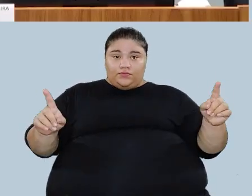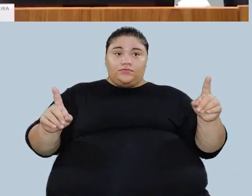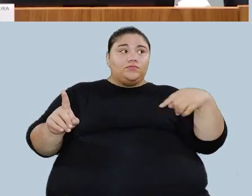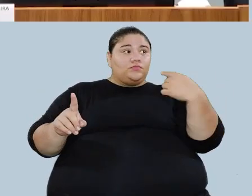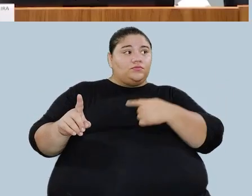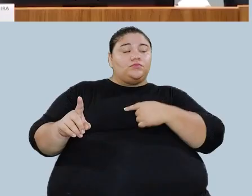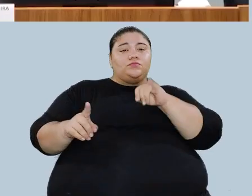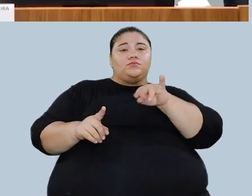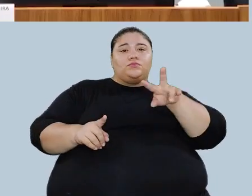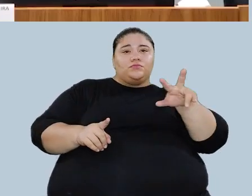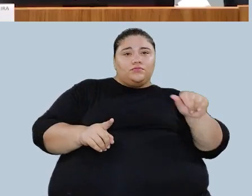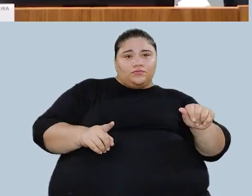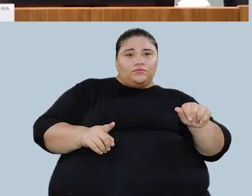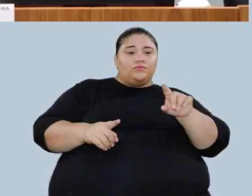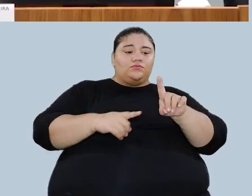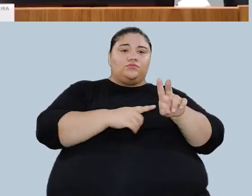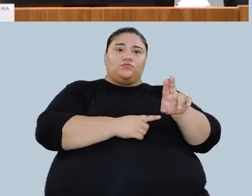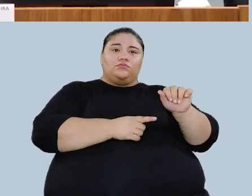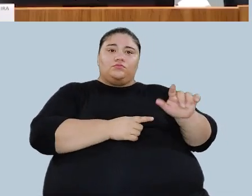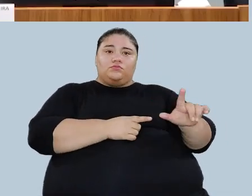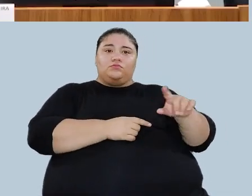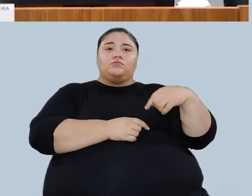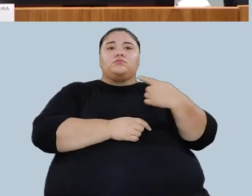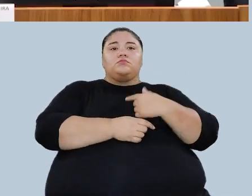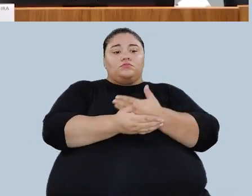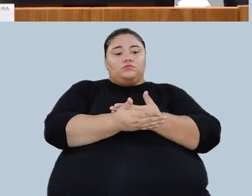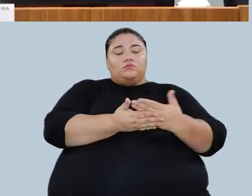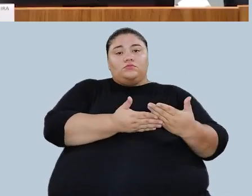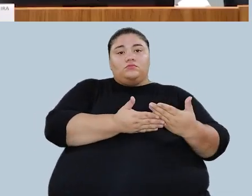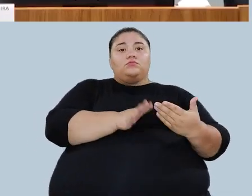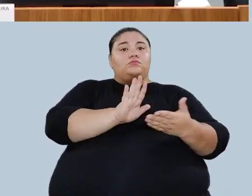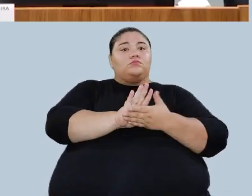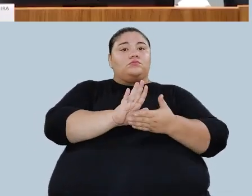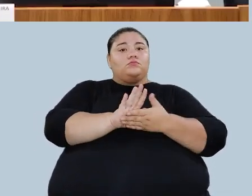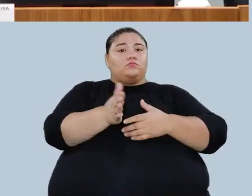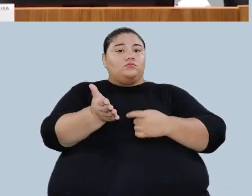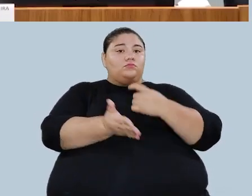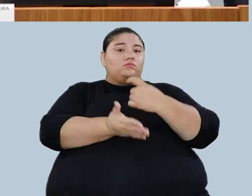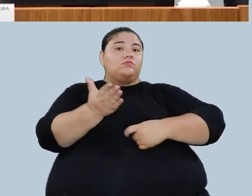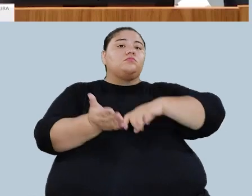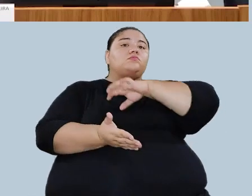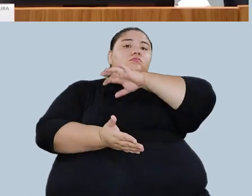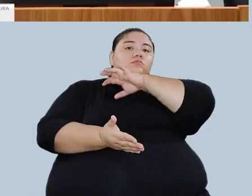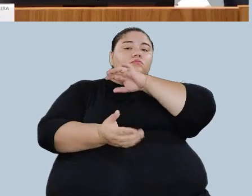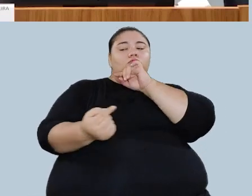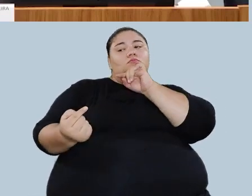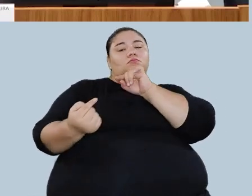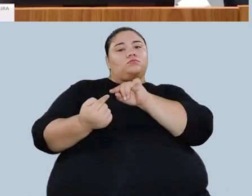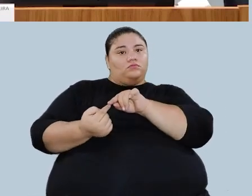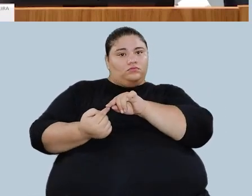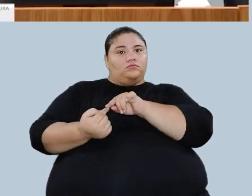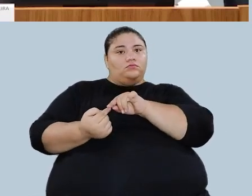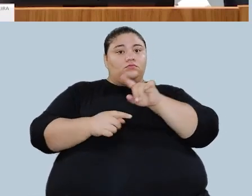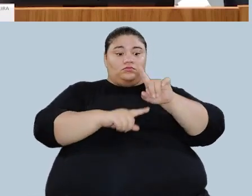o nosso IVA dual, né, começará com essa promessa de que a tributação será integralmente no destino. E